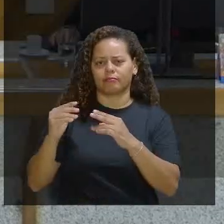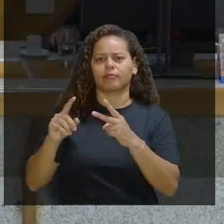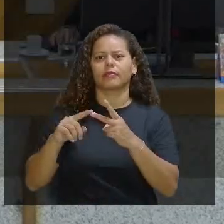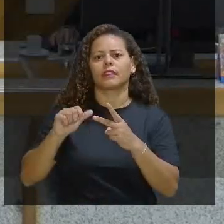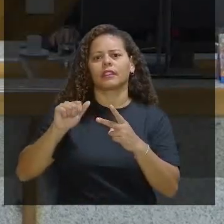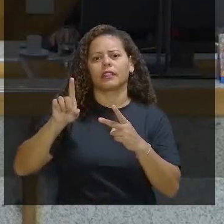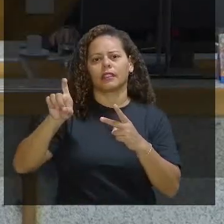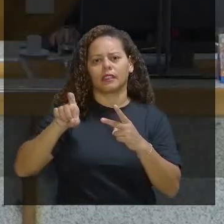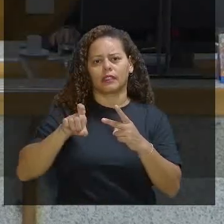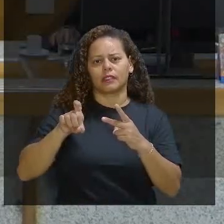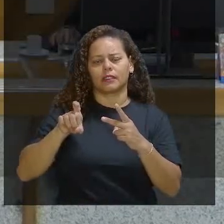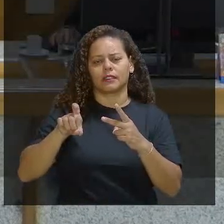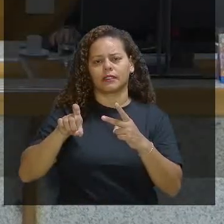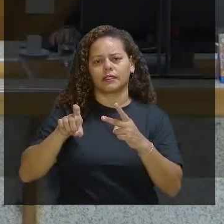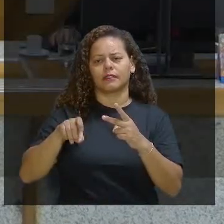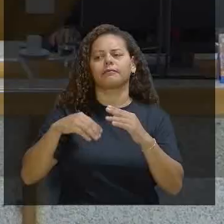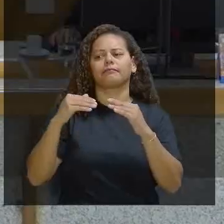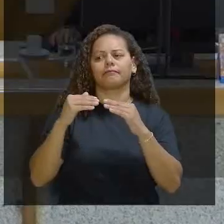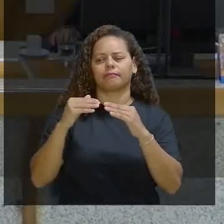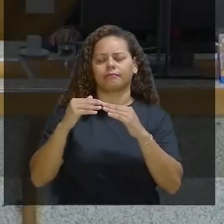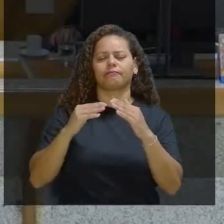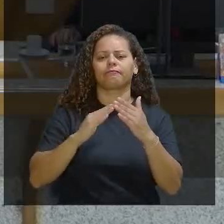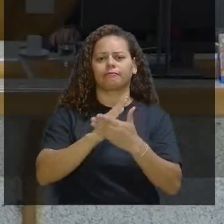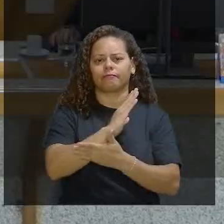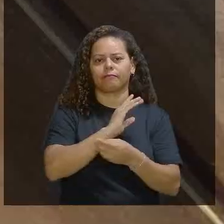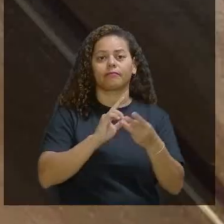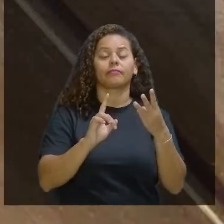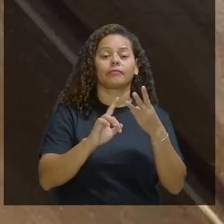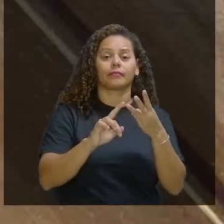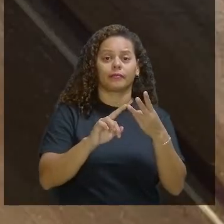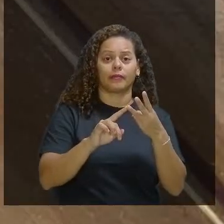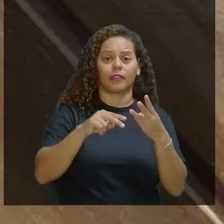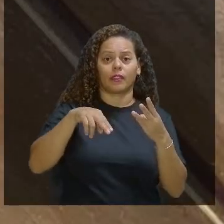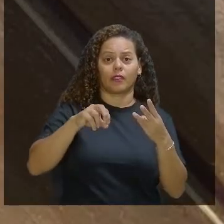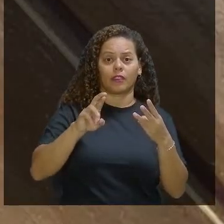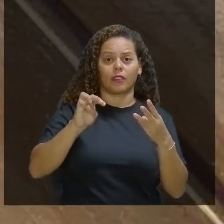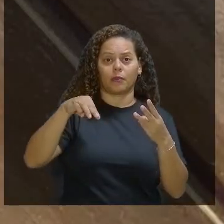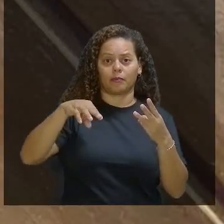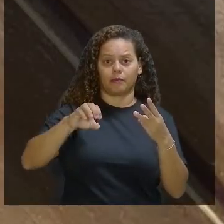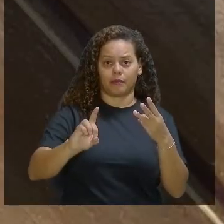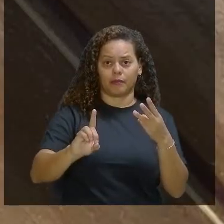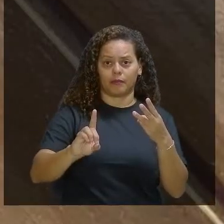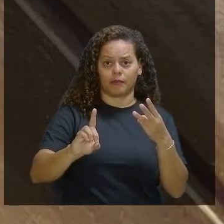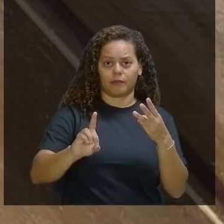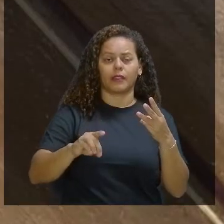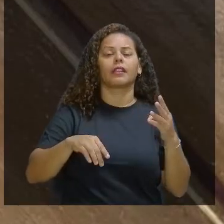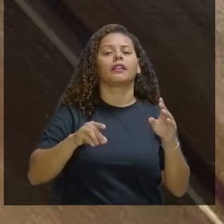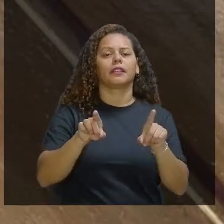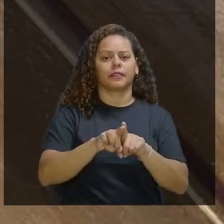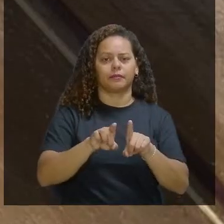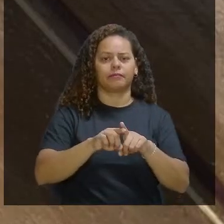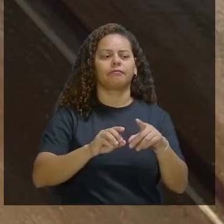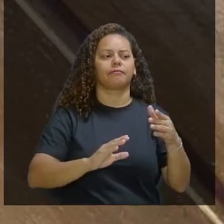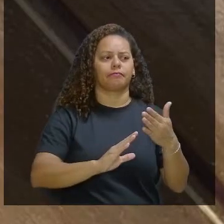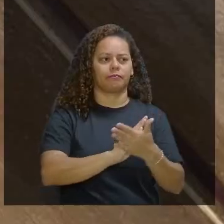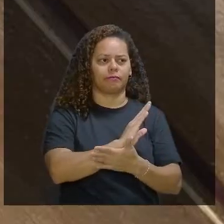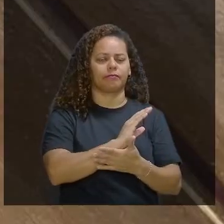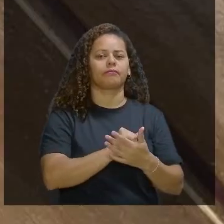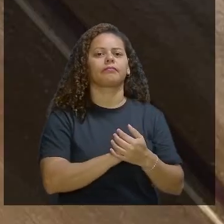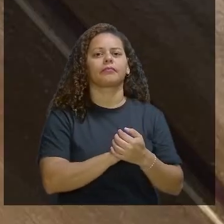Alex Lamy. Aprovo, senhor presidente. Juiz Normand de Souza. Também, presidente, pela